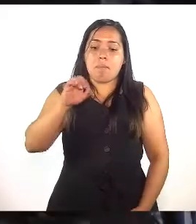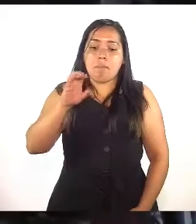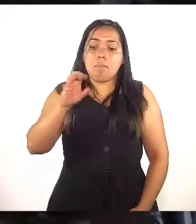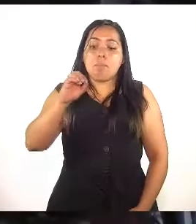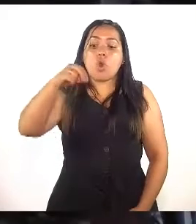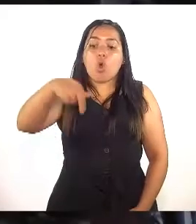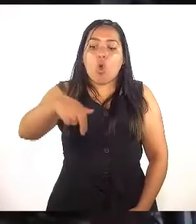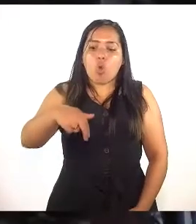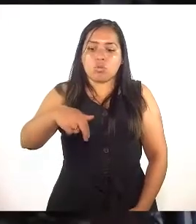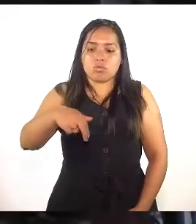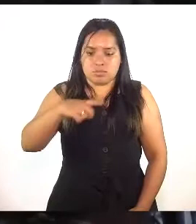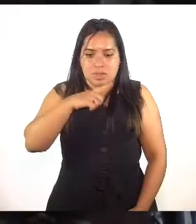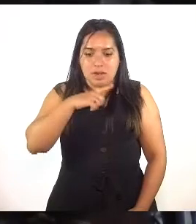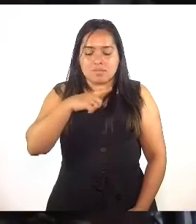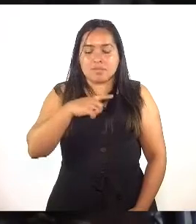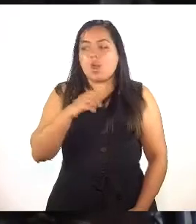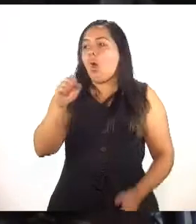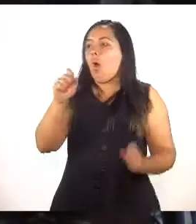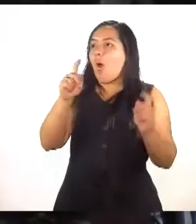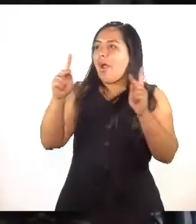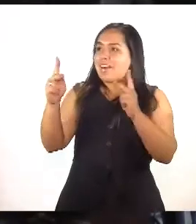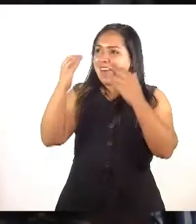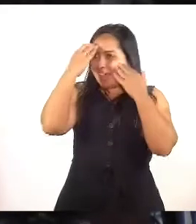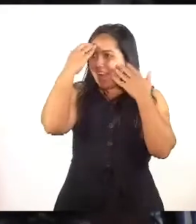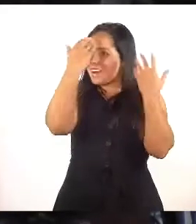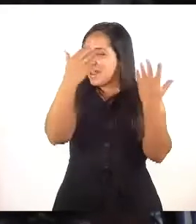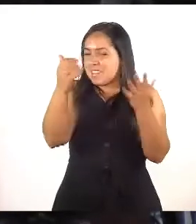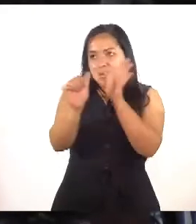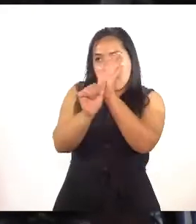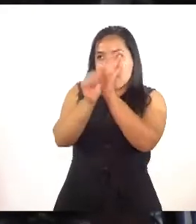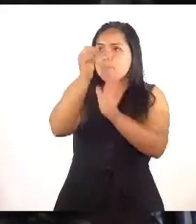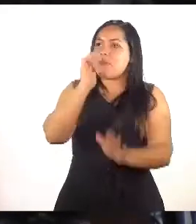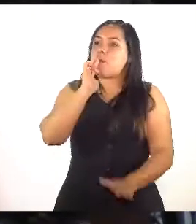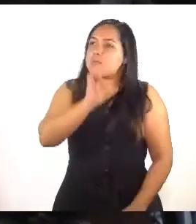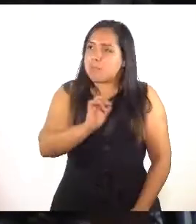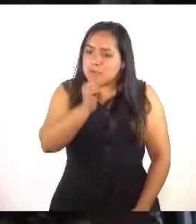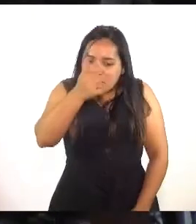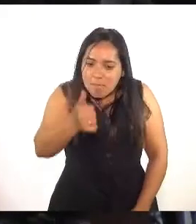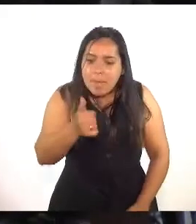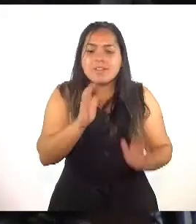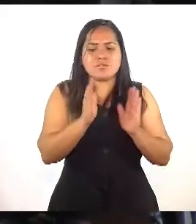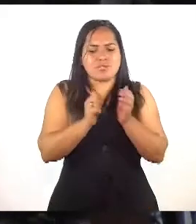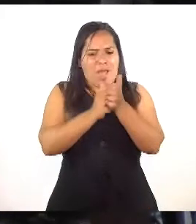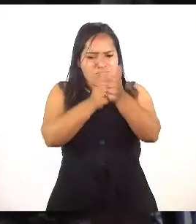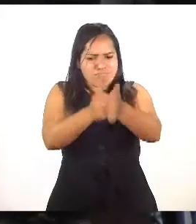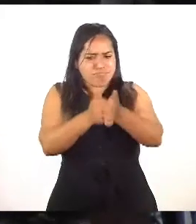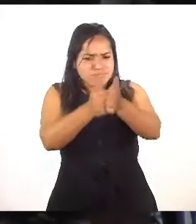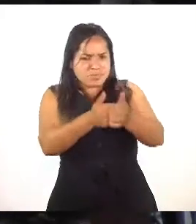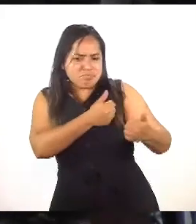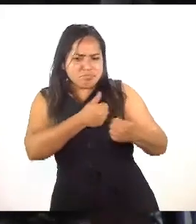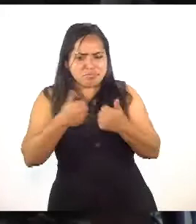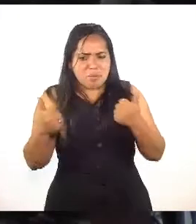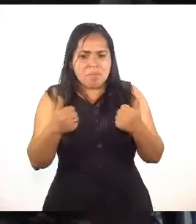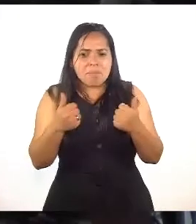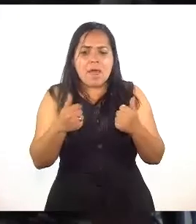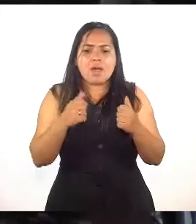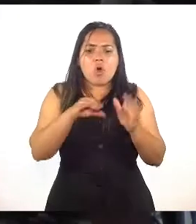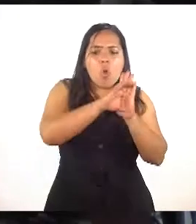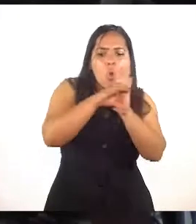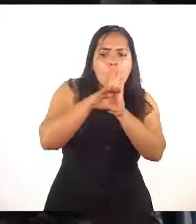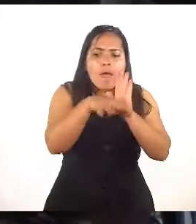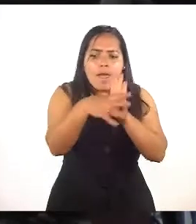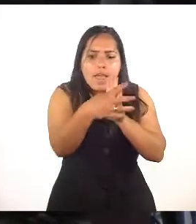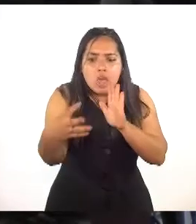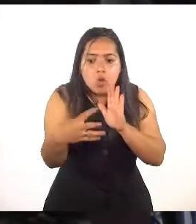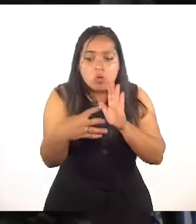Ok, te agradeço pela primeira resposta. A gente já vinha acompanhando aqui pelo currículo em anexo,